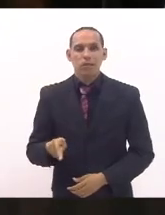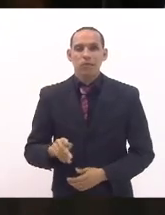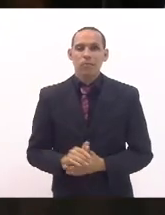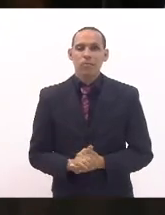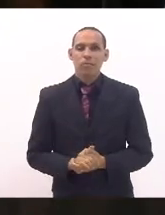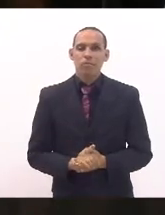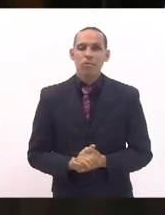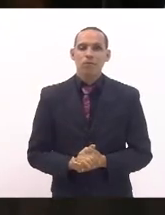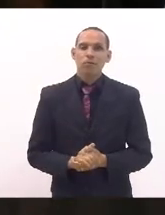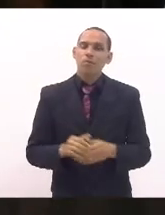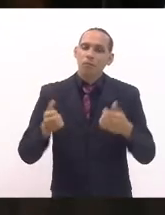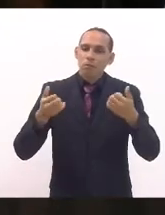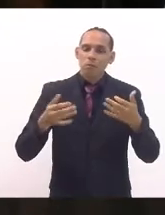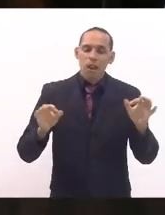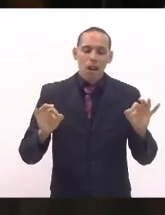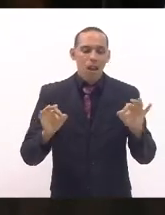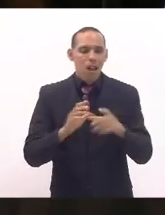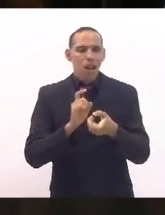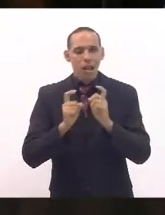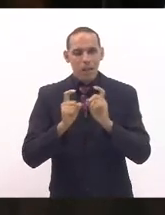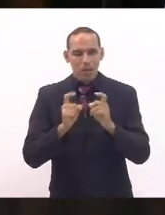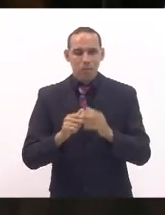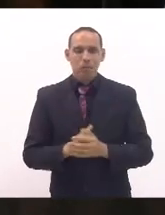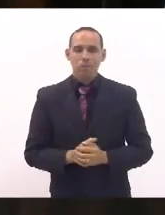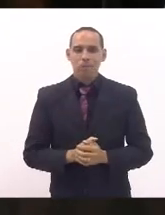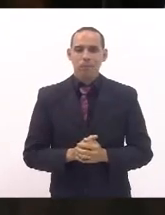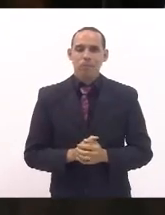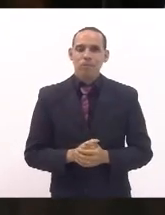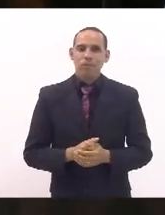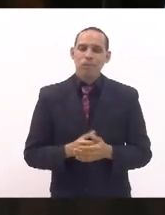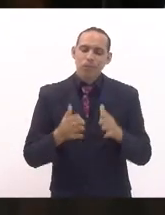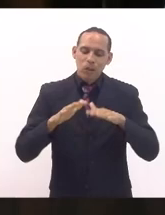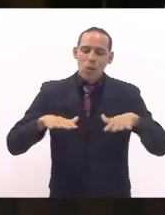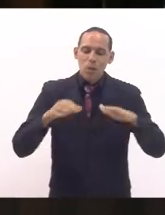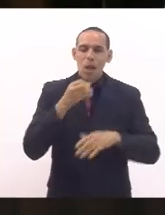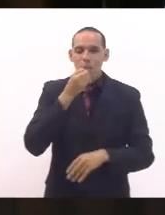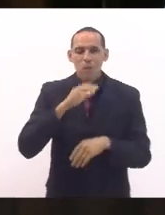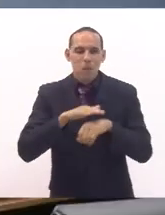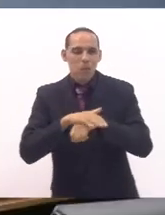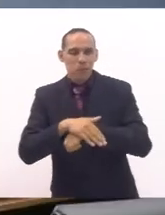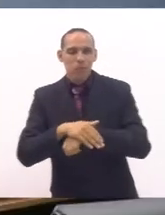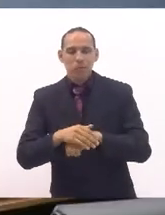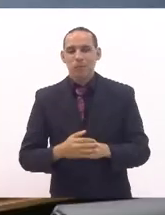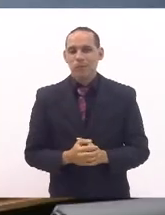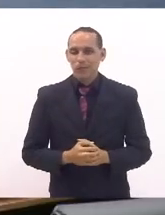declara encerrada a presente sessão. Tenham todos uma boa noite.